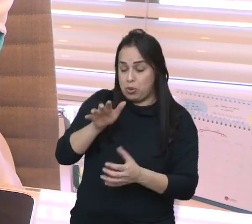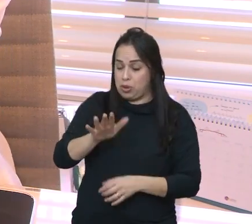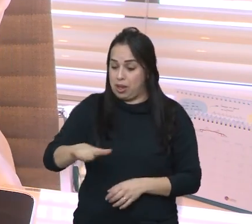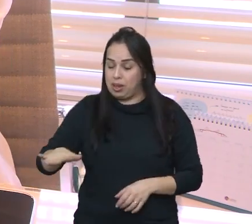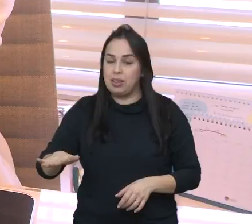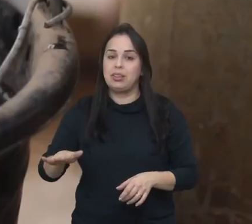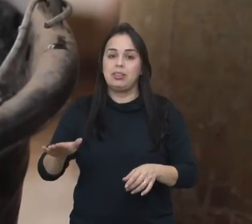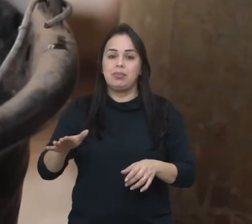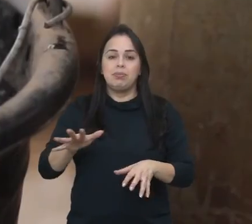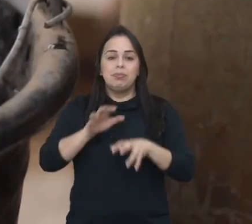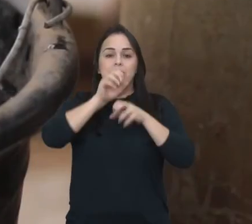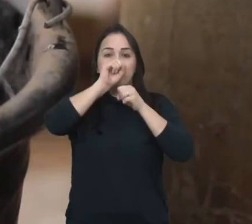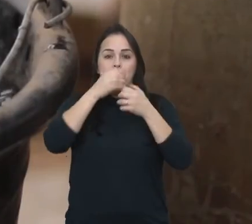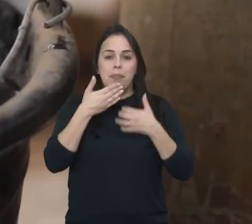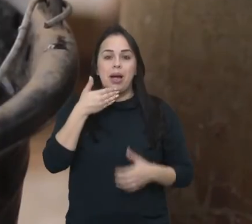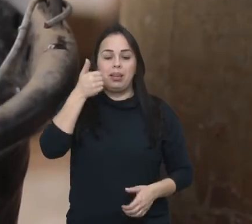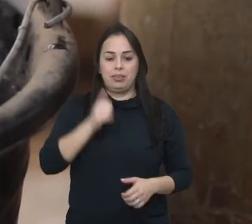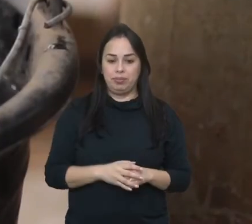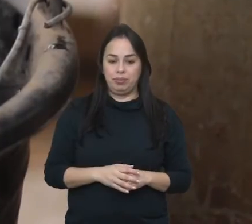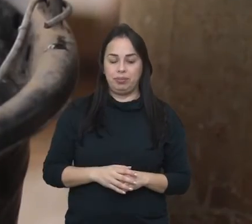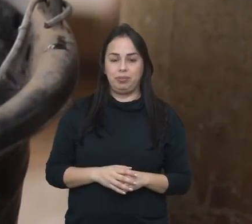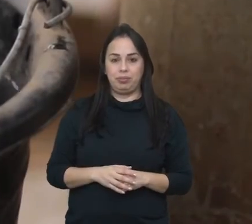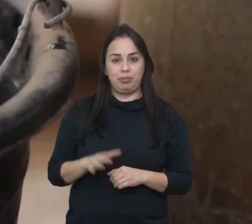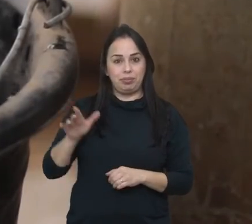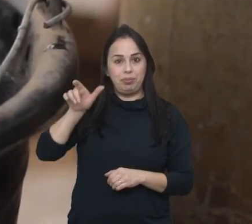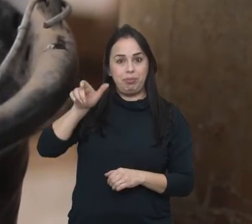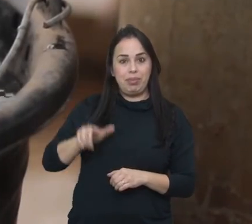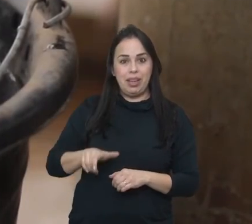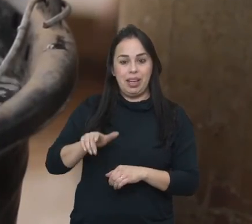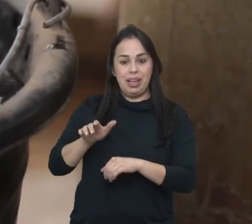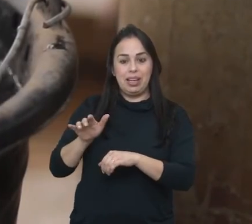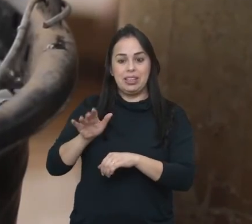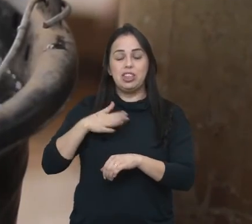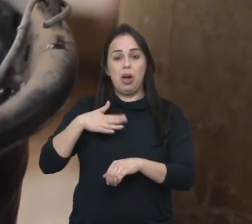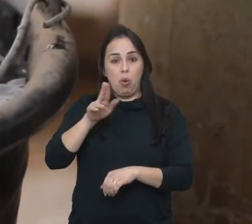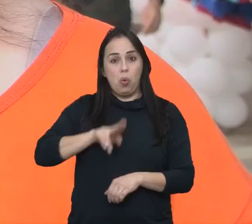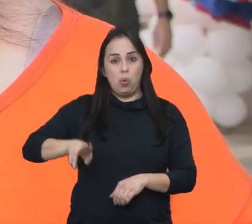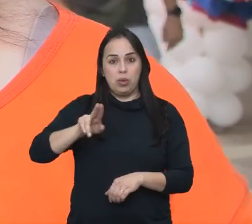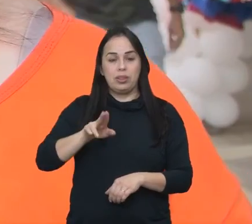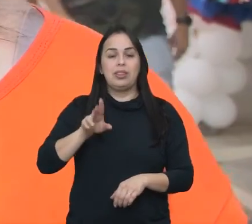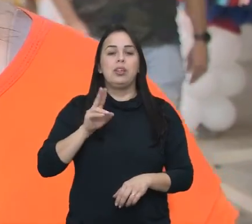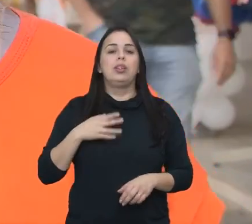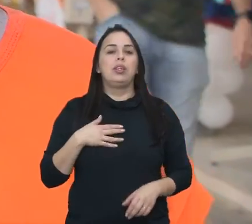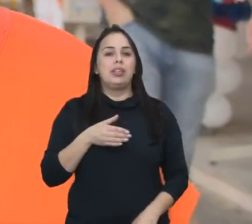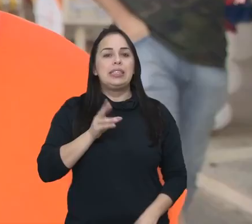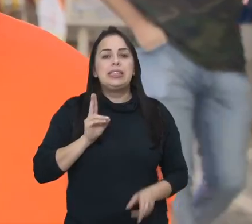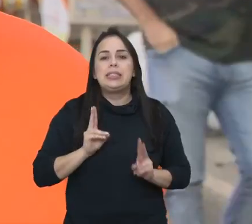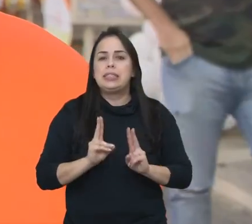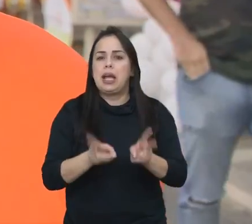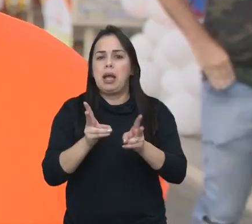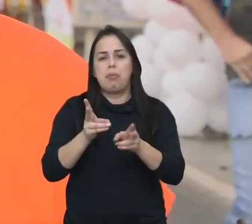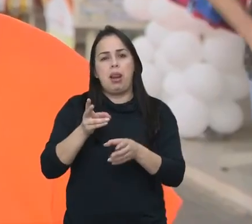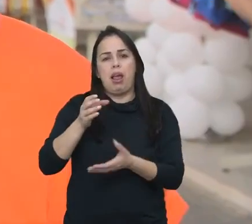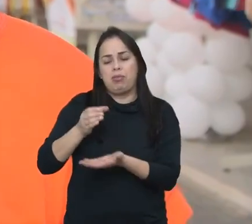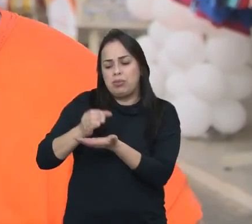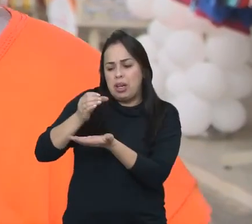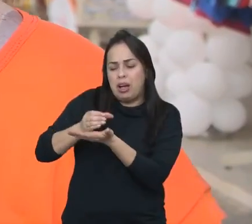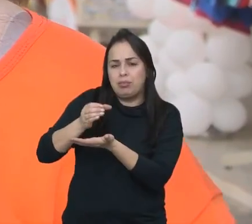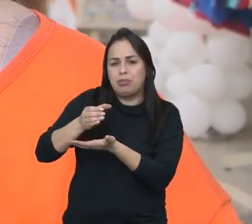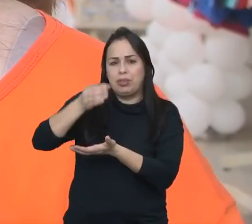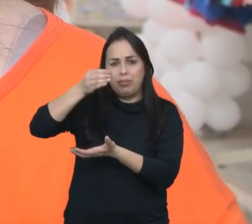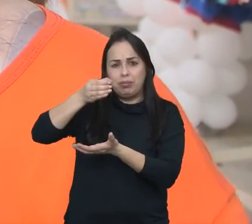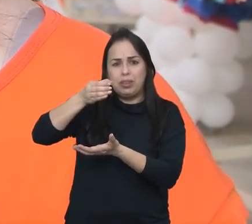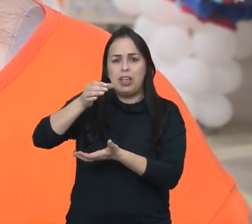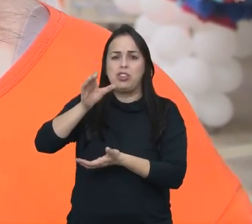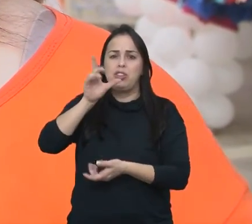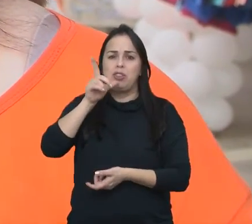está contendo. Métodos que a Érica já coloca em prática sempre que necessário. A gente anda com garrafinha de água na